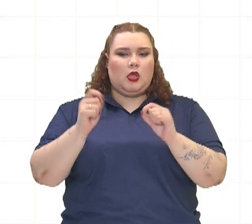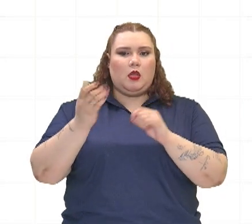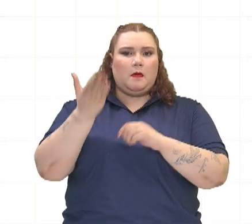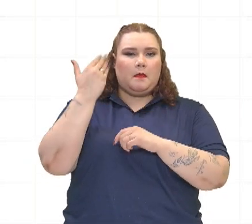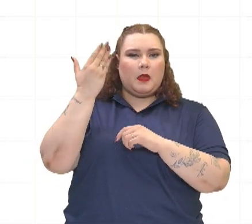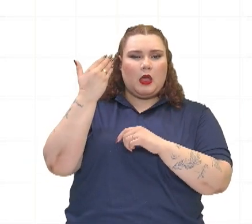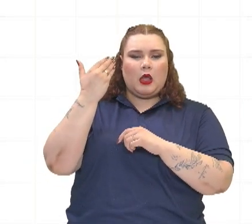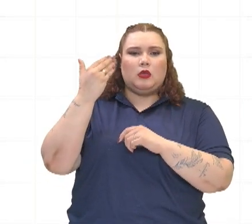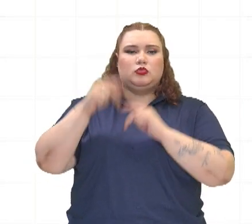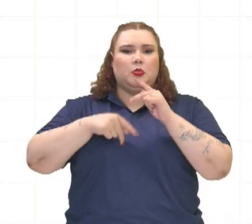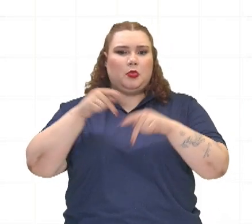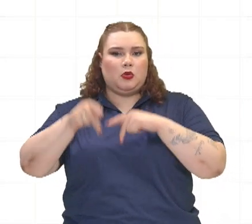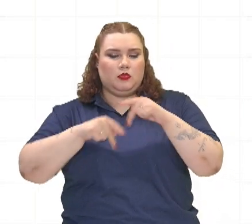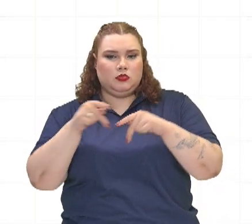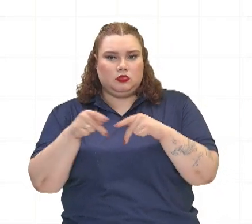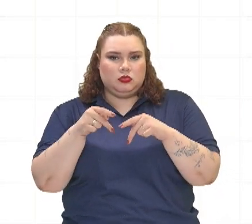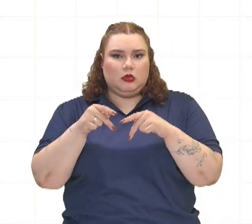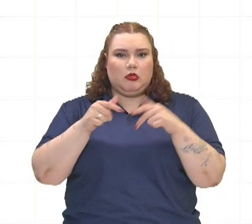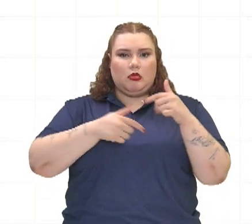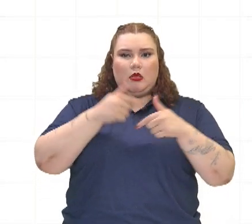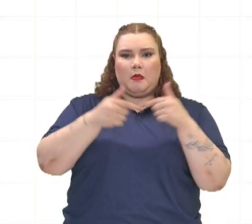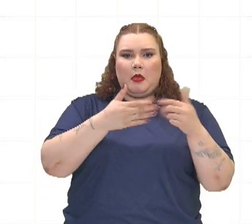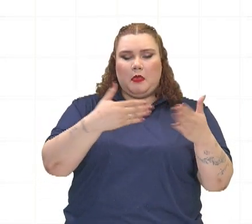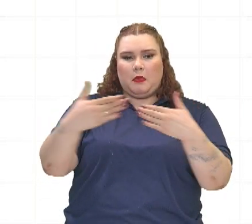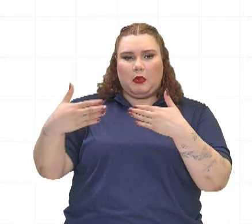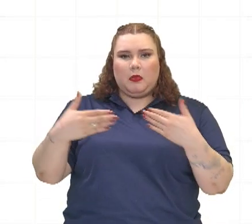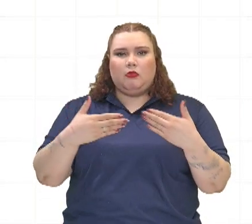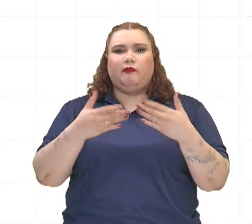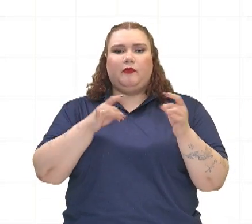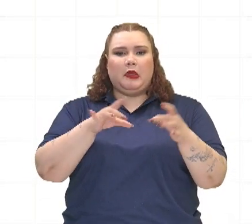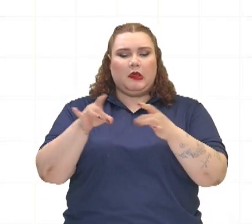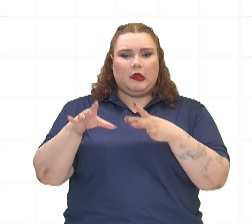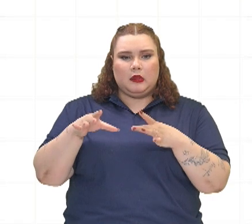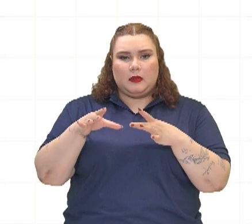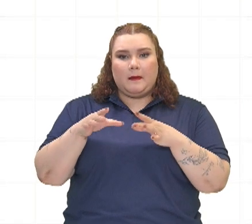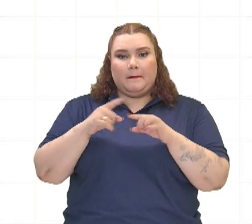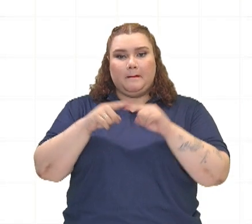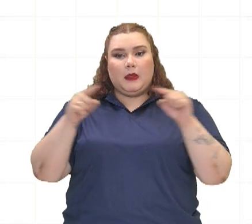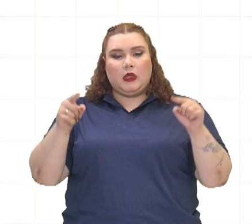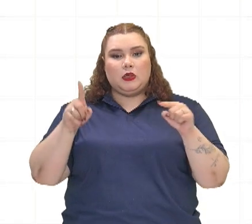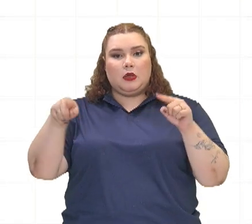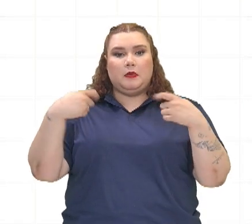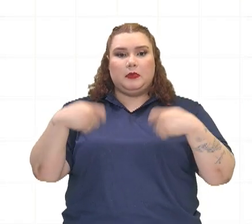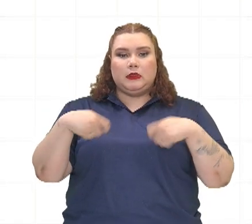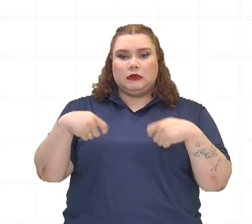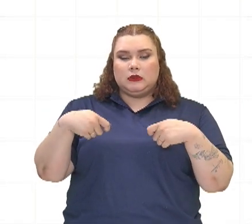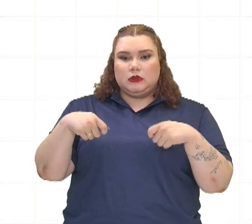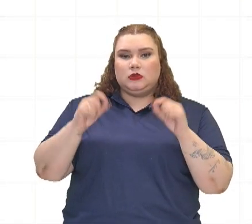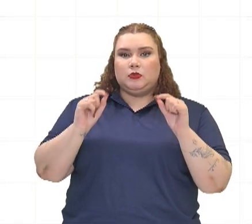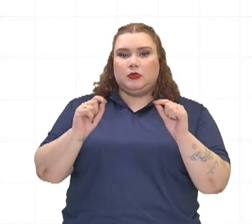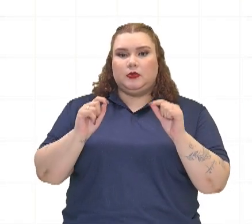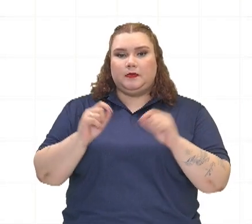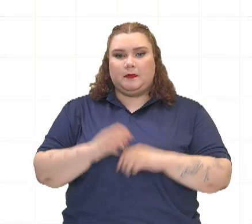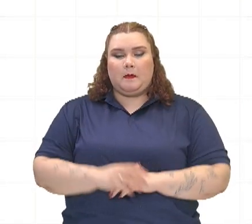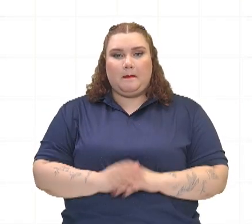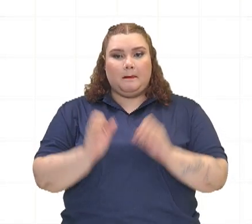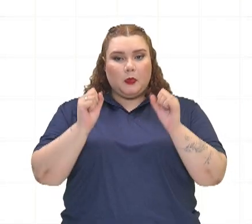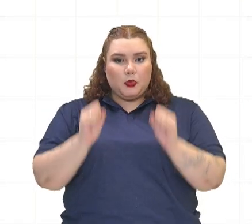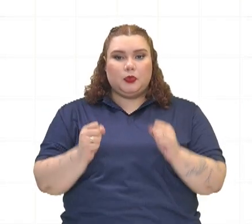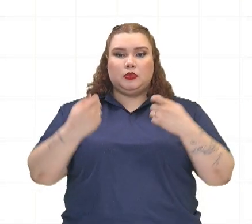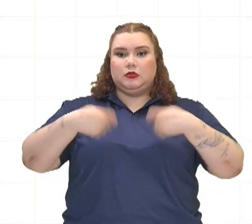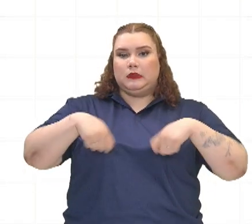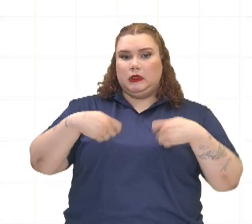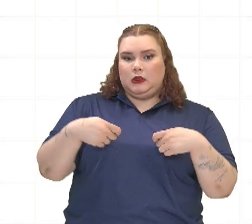e que comerciavam entre si há milhares de anos. Para isso, ele pode